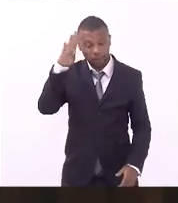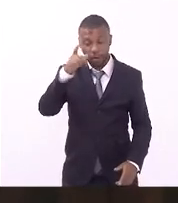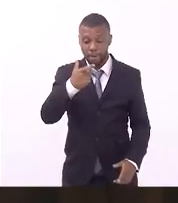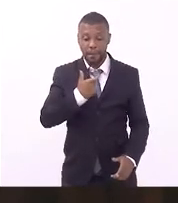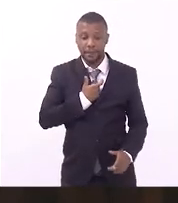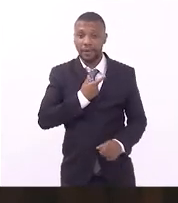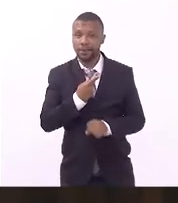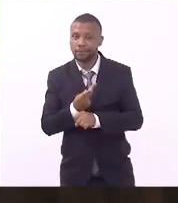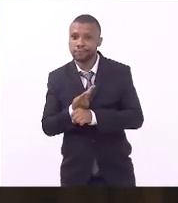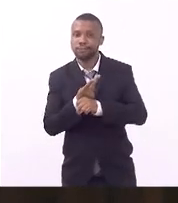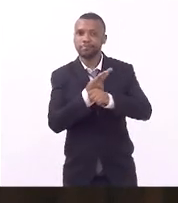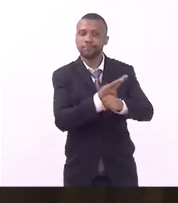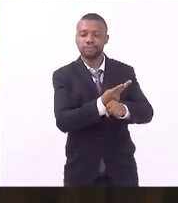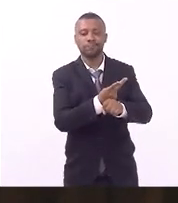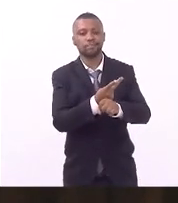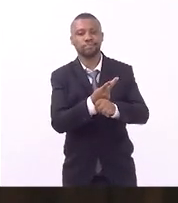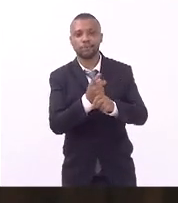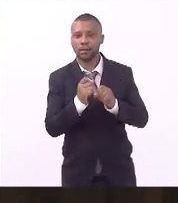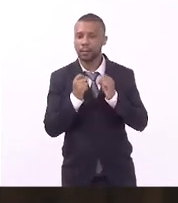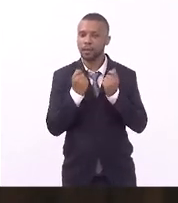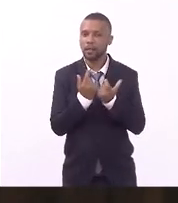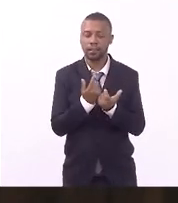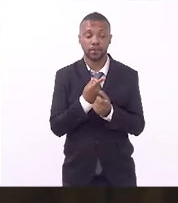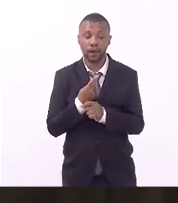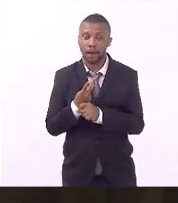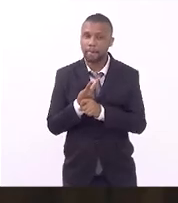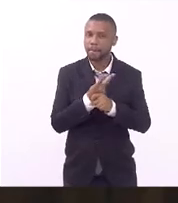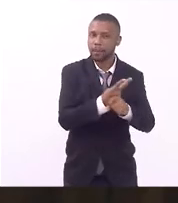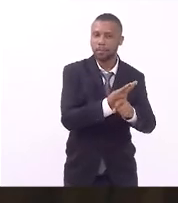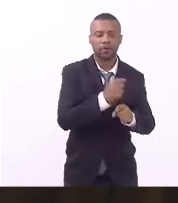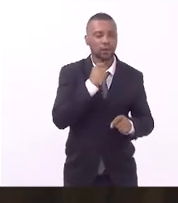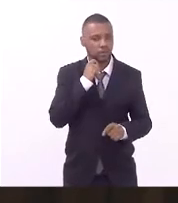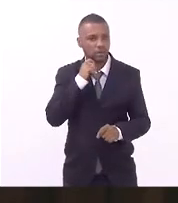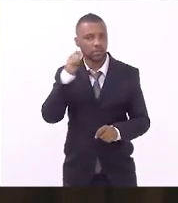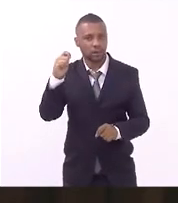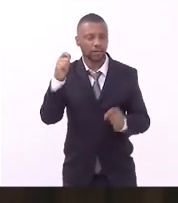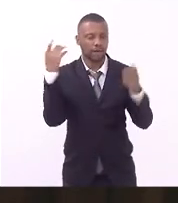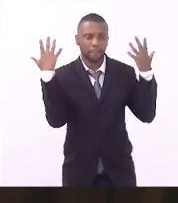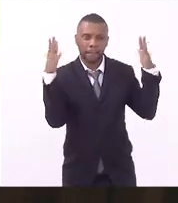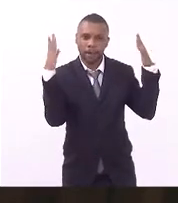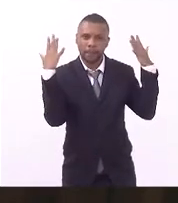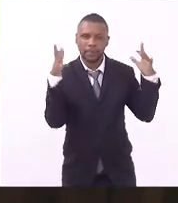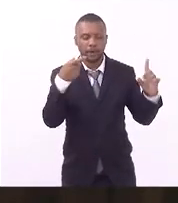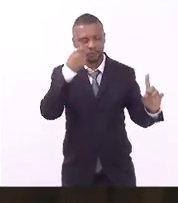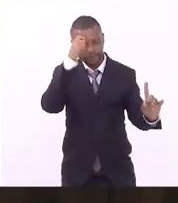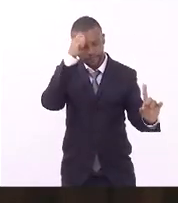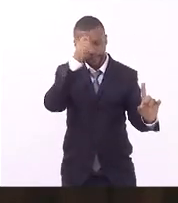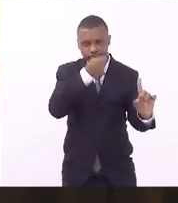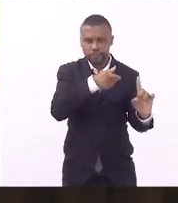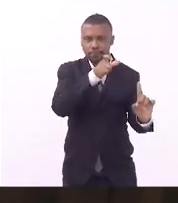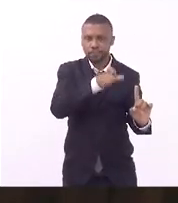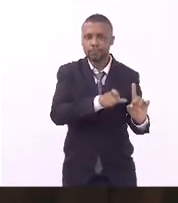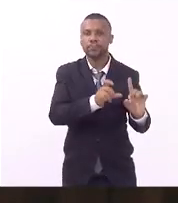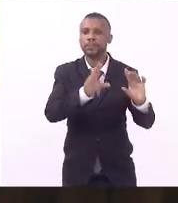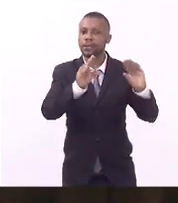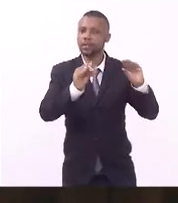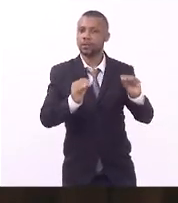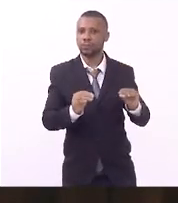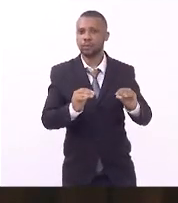do Rio de Janeiro, a medalha Tiradentes. Parabéns a você nessa noite, Paulo Jerônimo, e eu